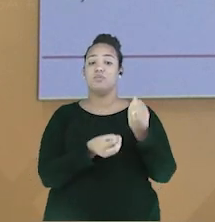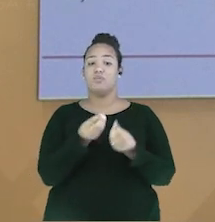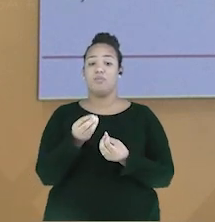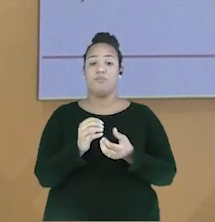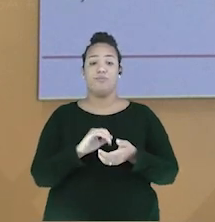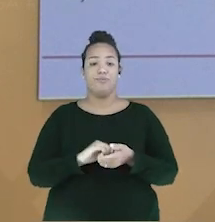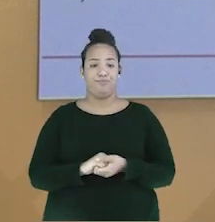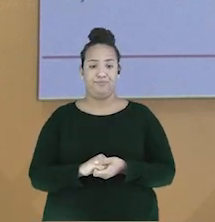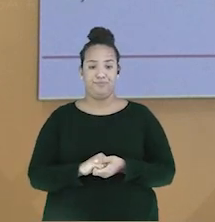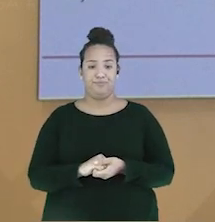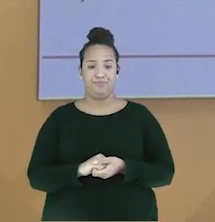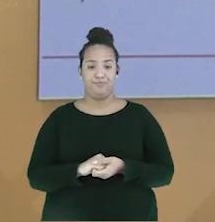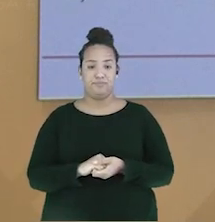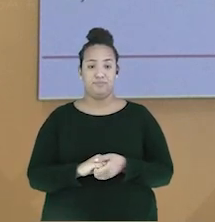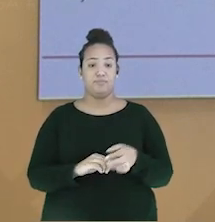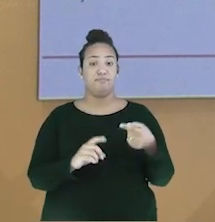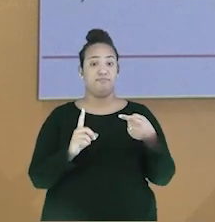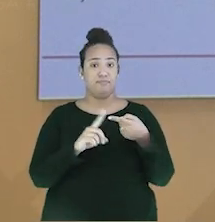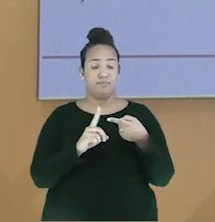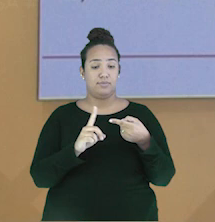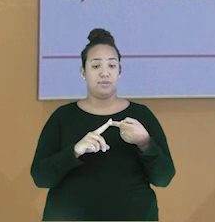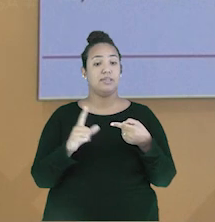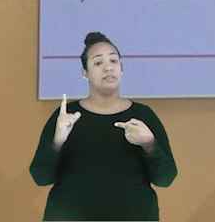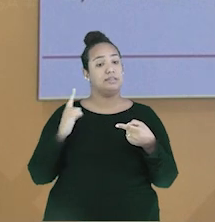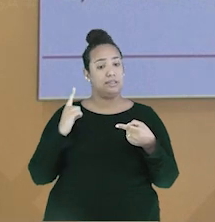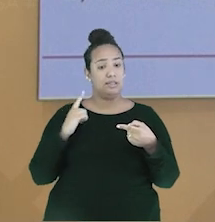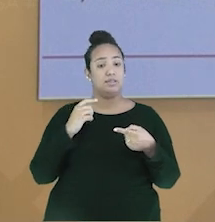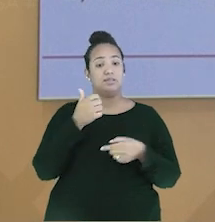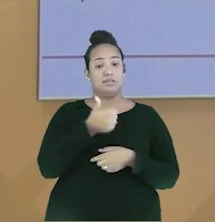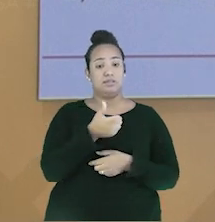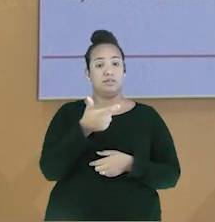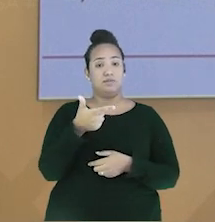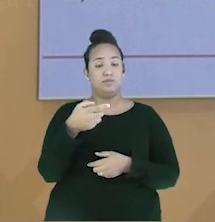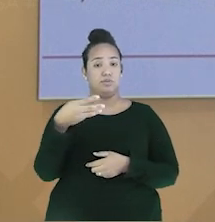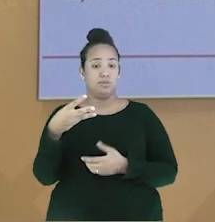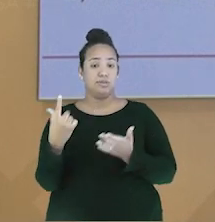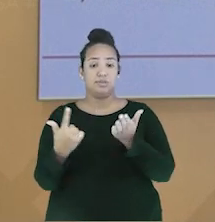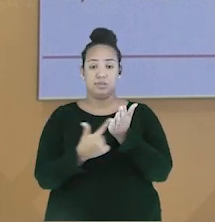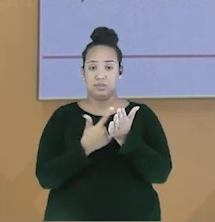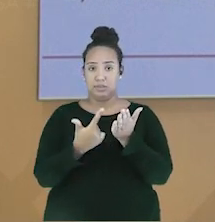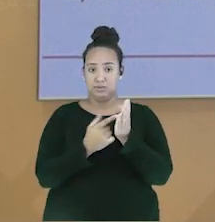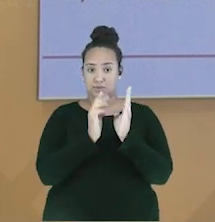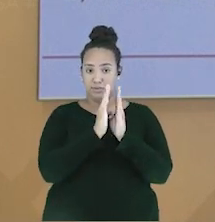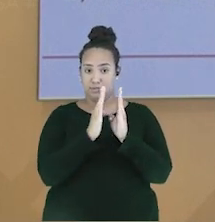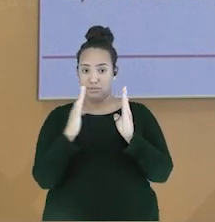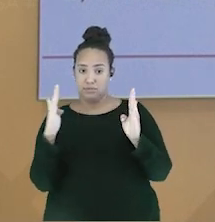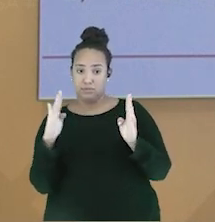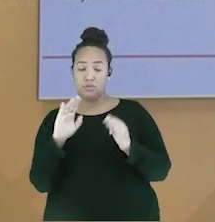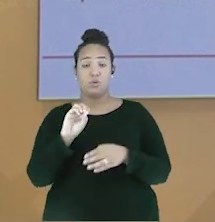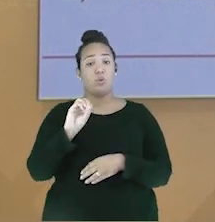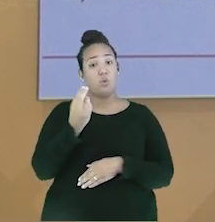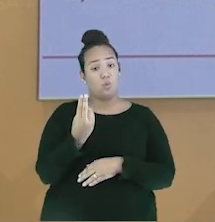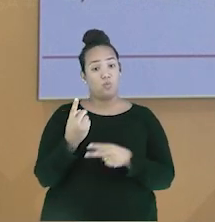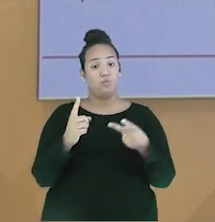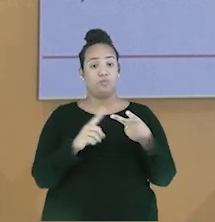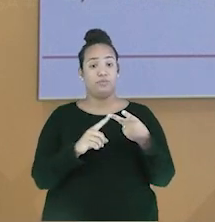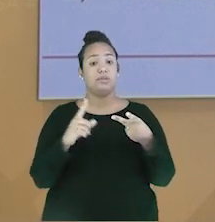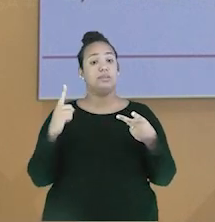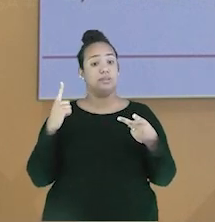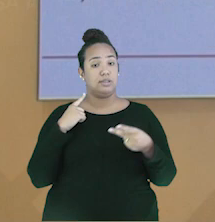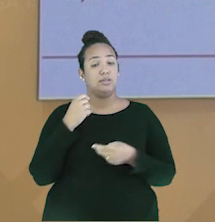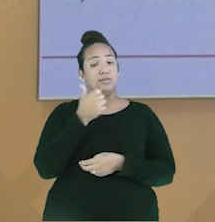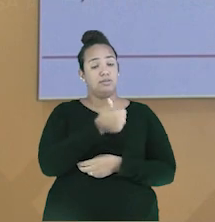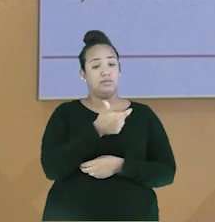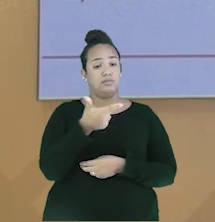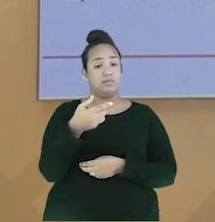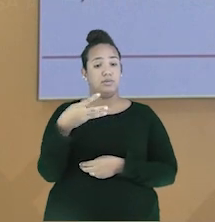temos que ainda há 123 livros na biblioteca, ou podemos dizer que há